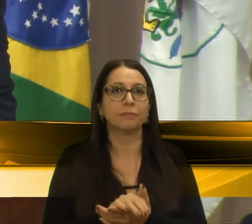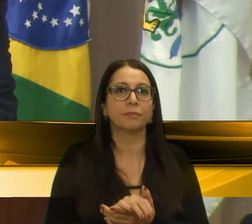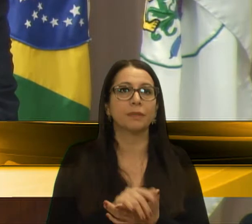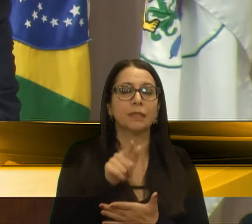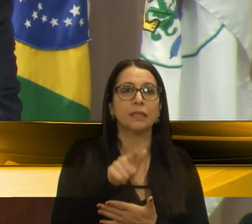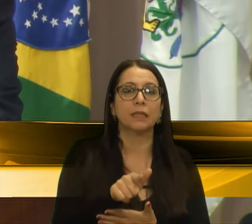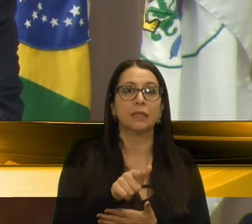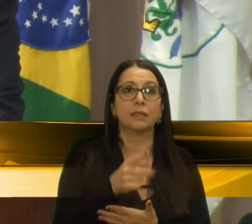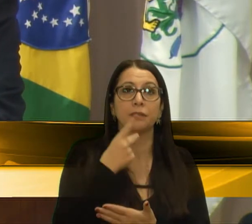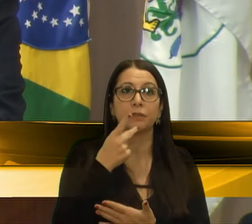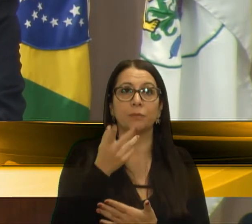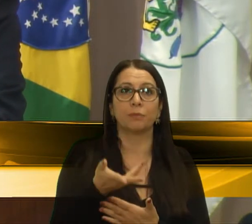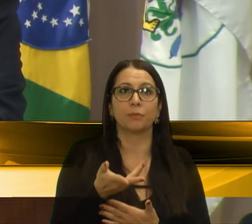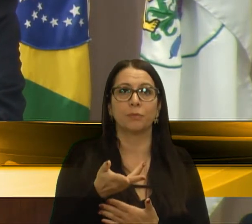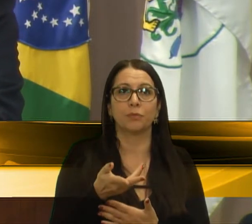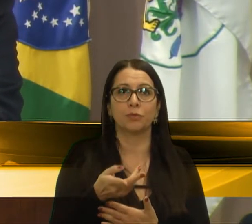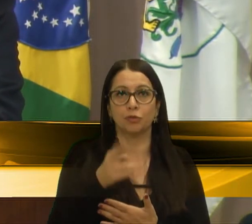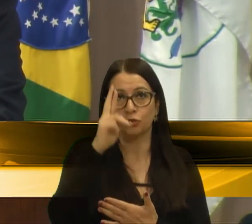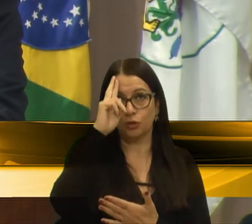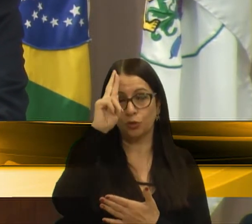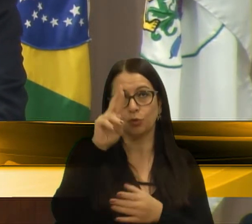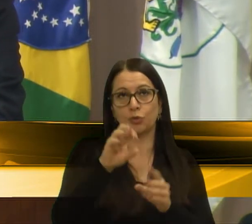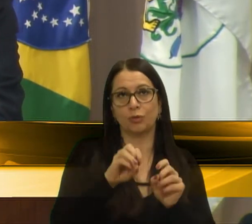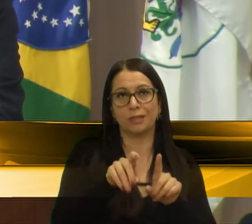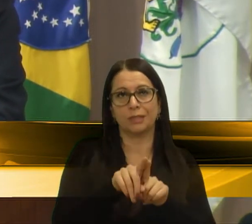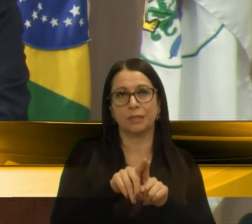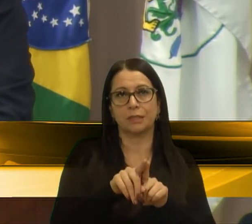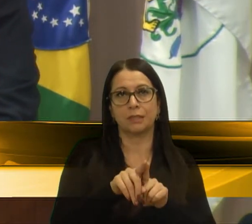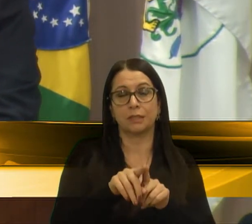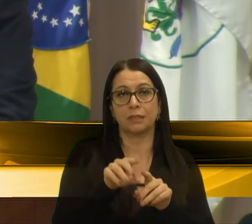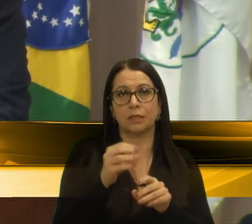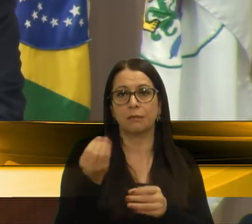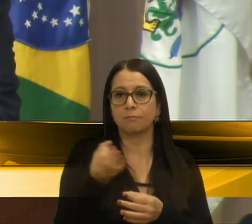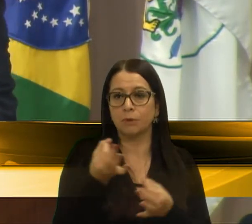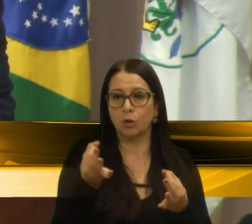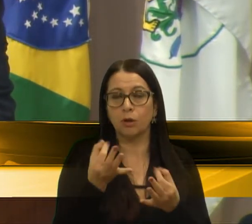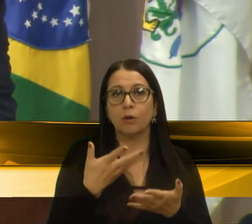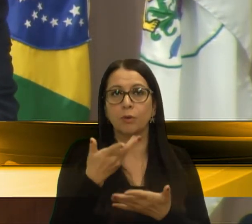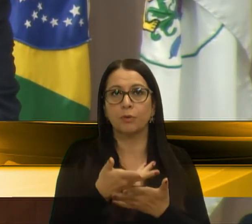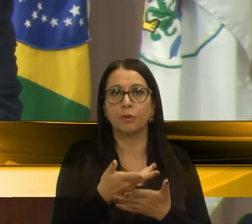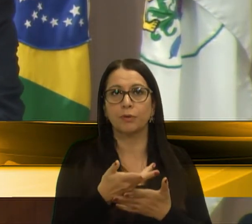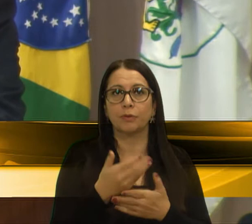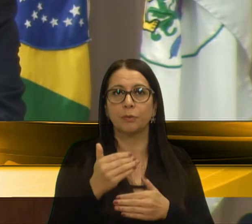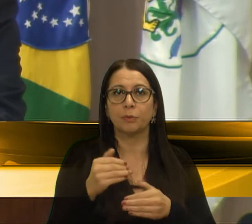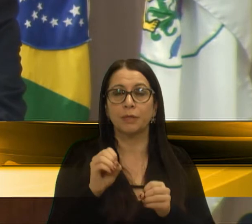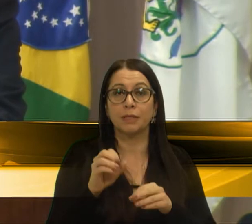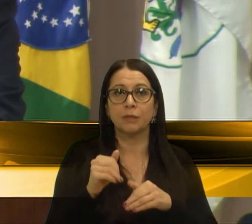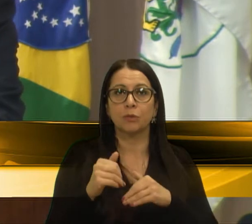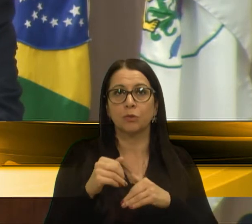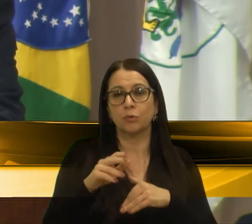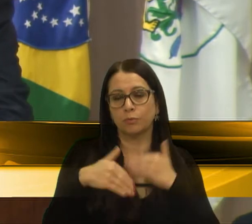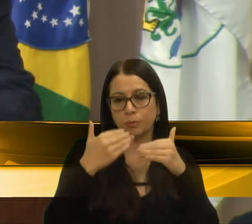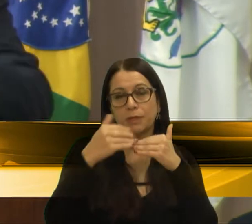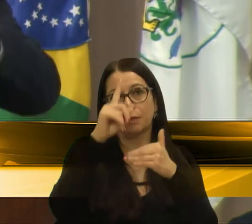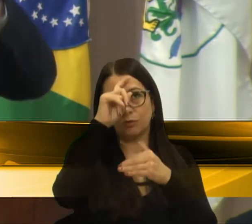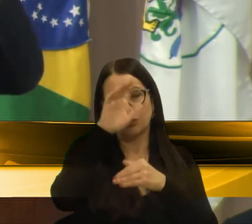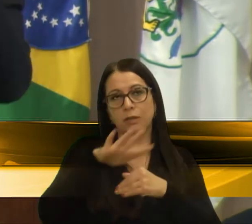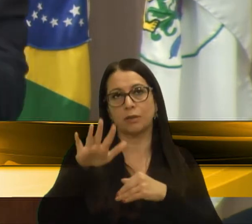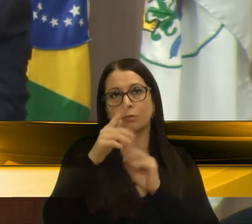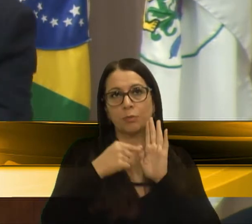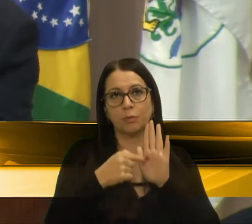ser o nosso diretor de ensino, que brilhantemente leva a área de ensino do Hospital Geral avante,